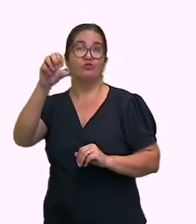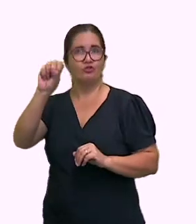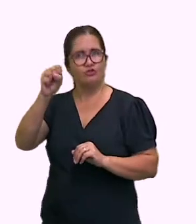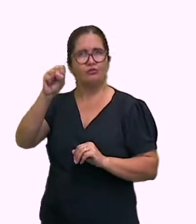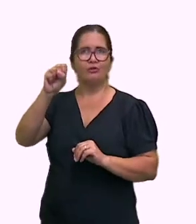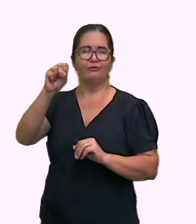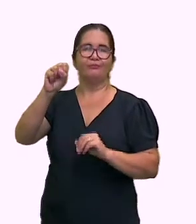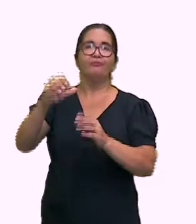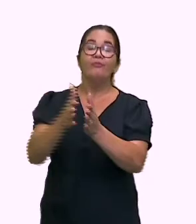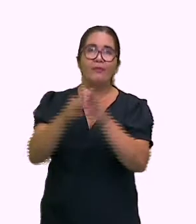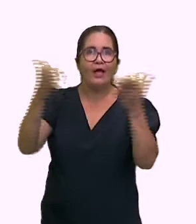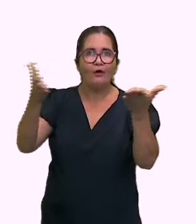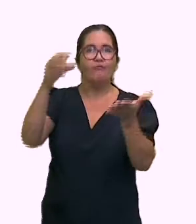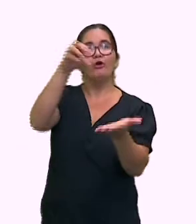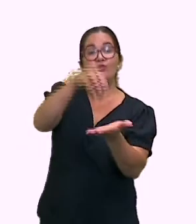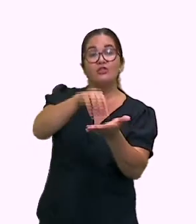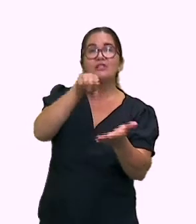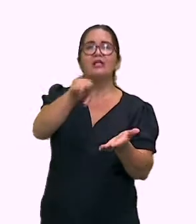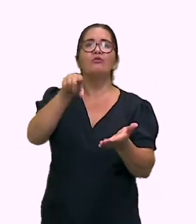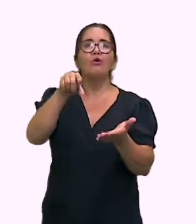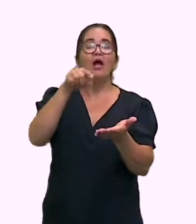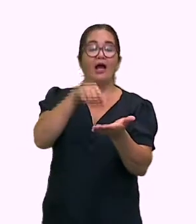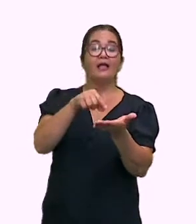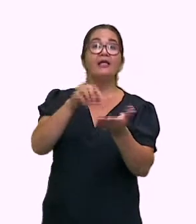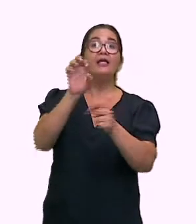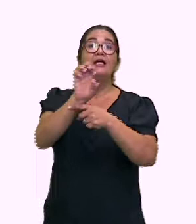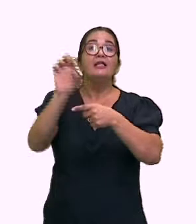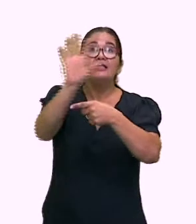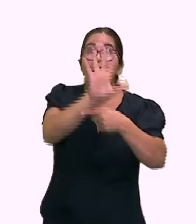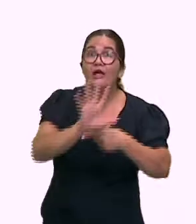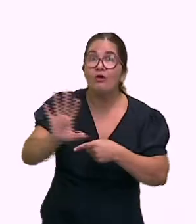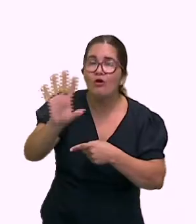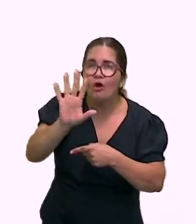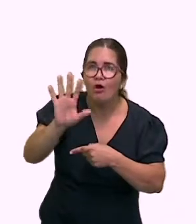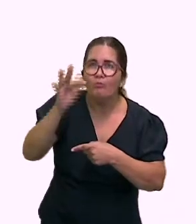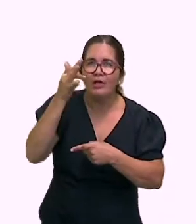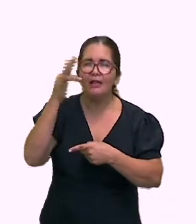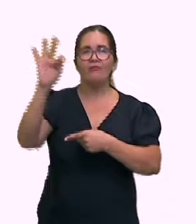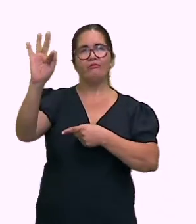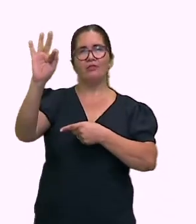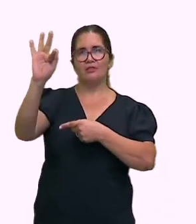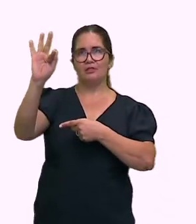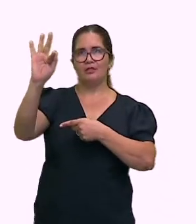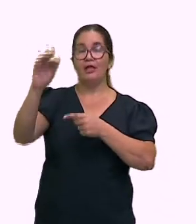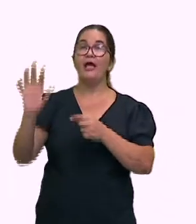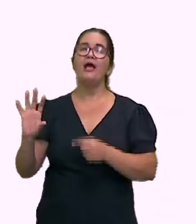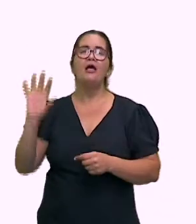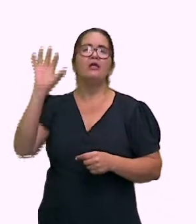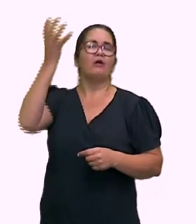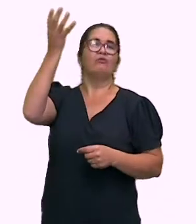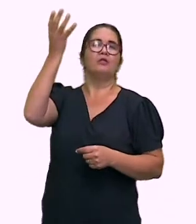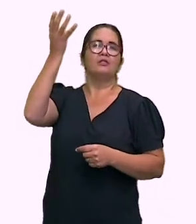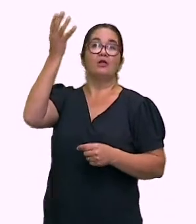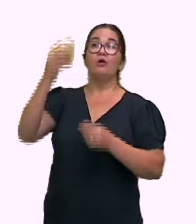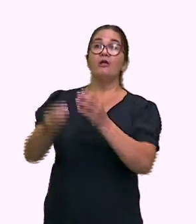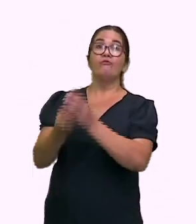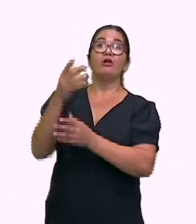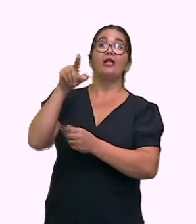Foi realizado na França, na Europa Ocidental. Então, se acendeu neste